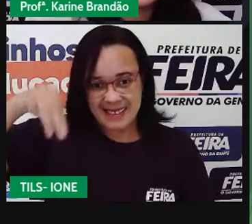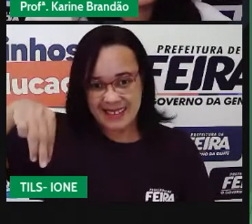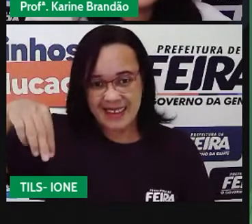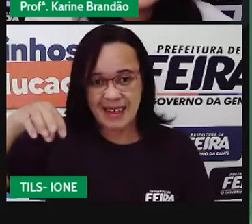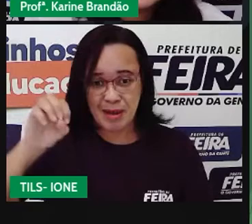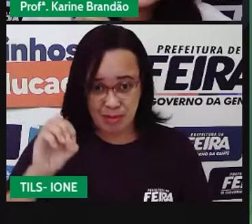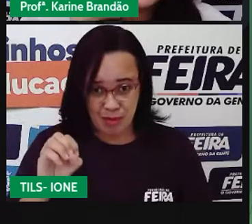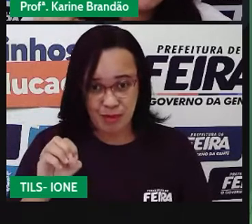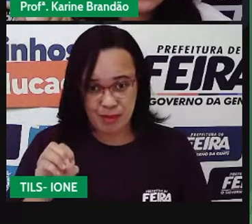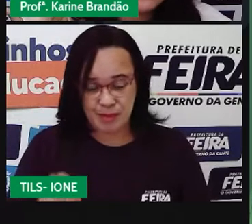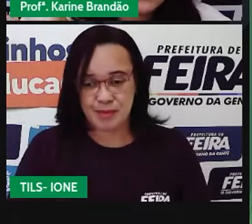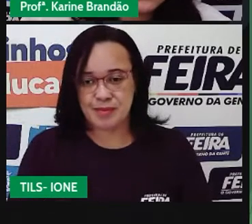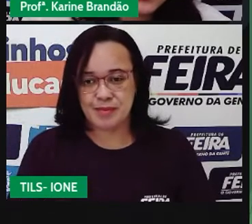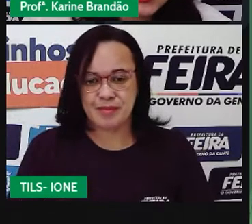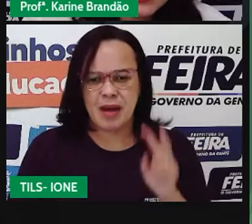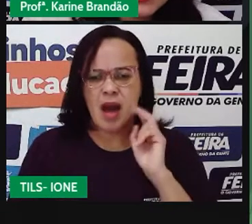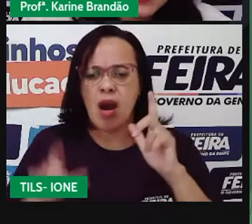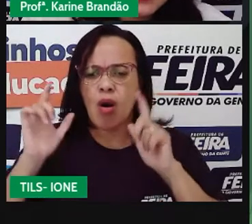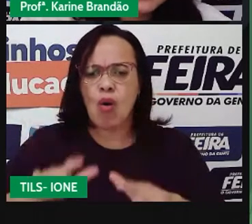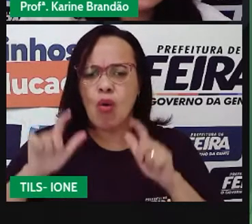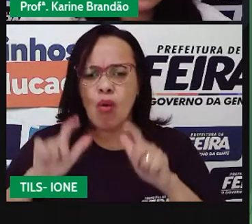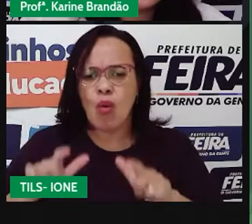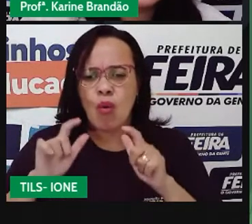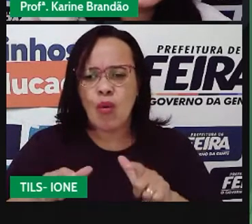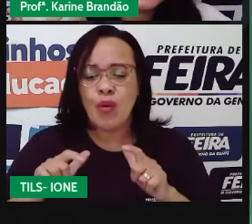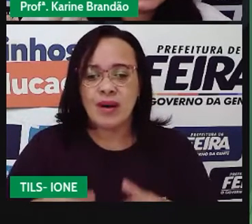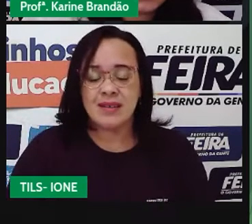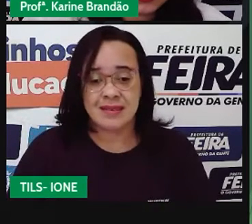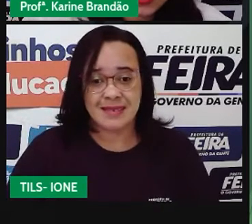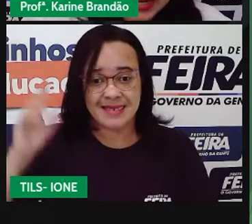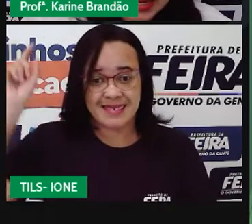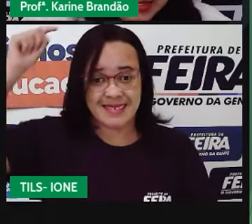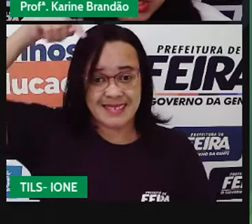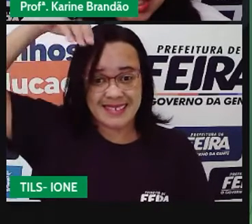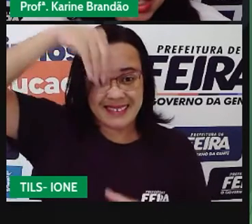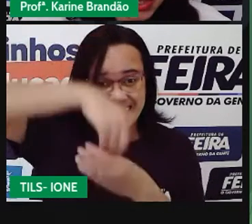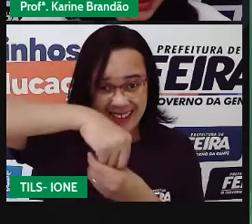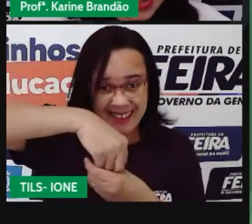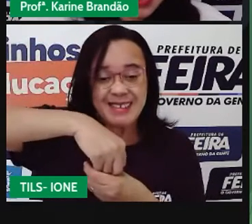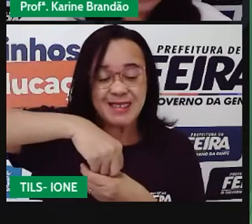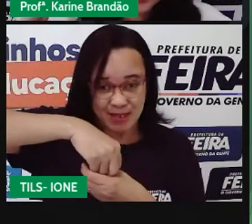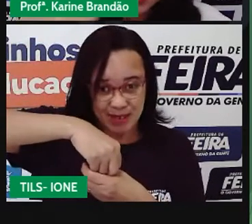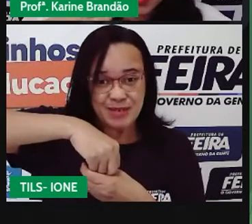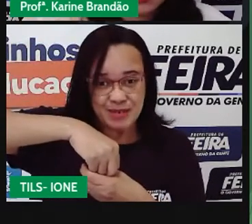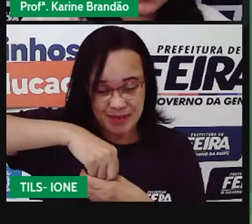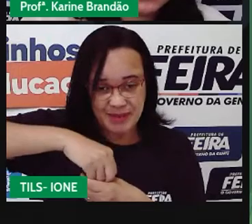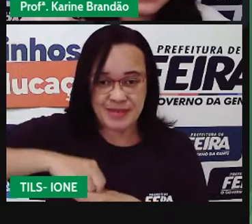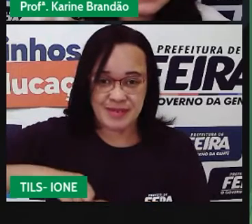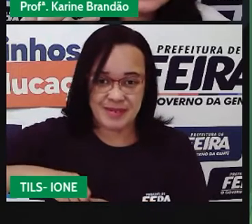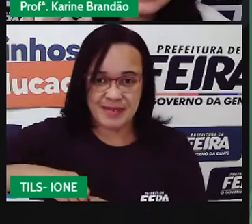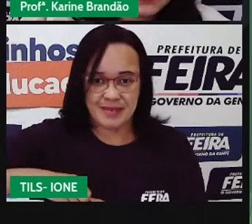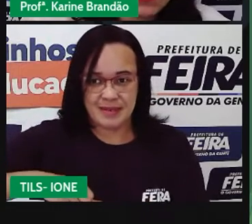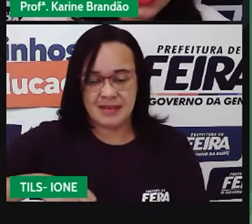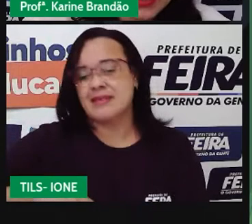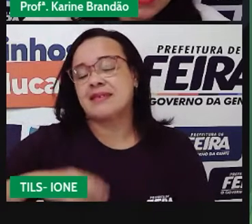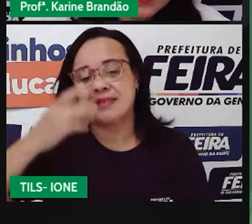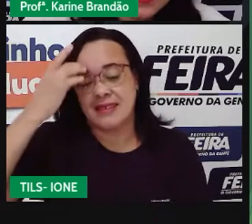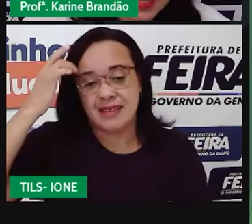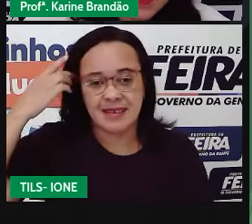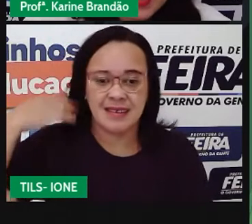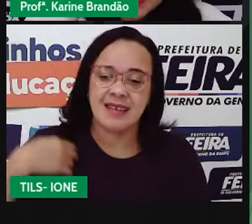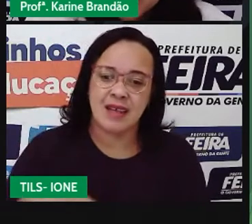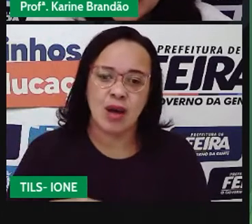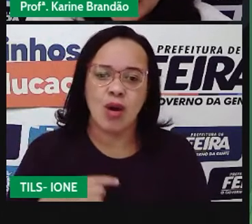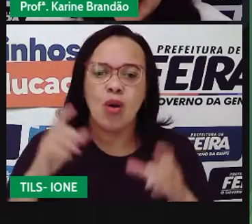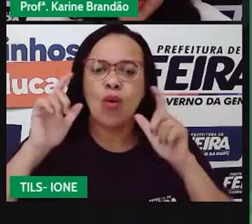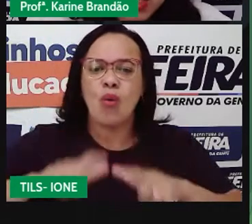Procurando Nemo, eles moram onde? Eles moram dentro, né? Sobre uma anêmora,